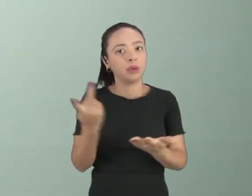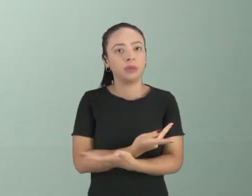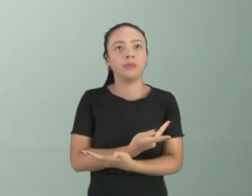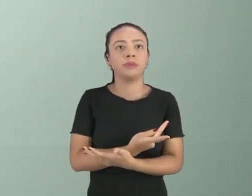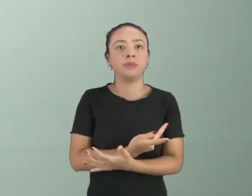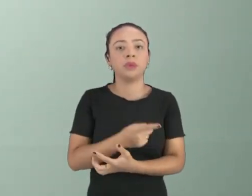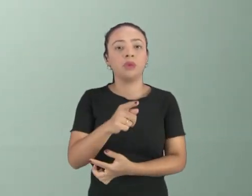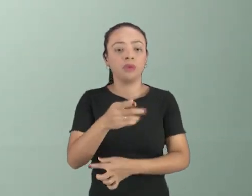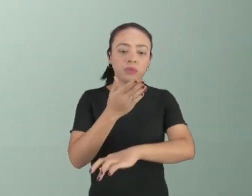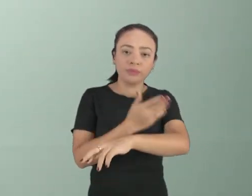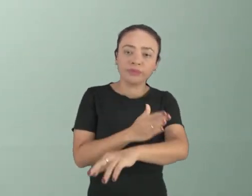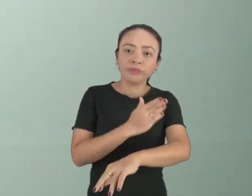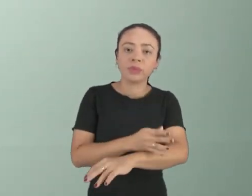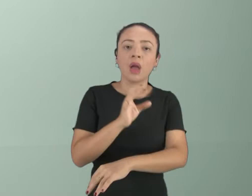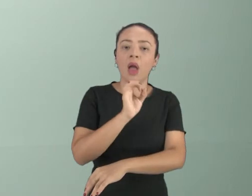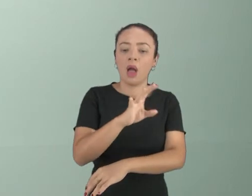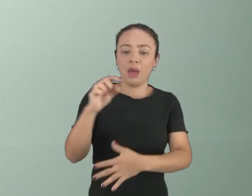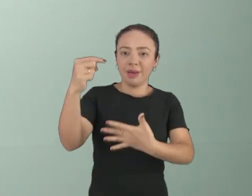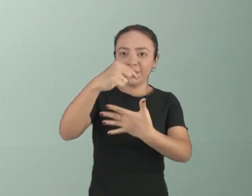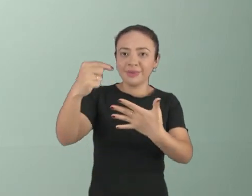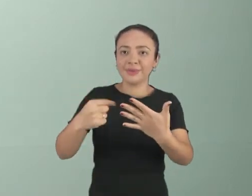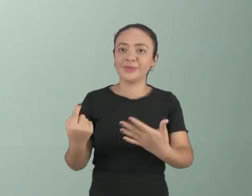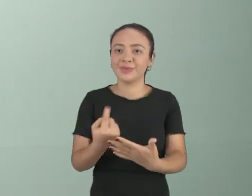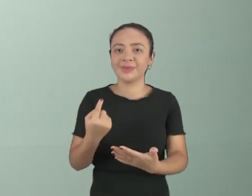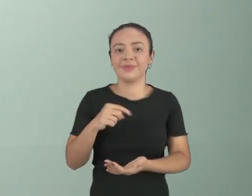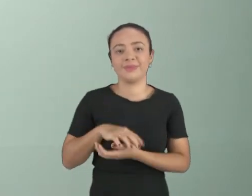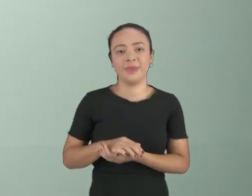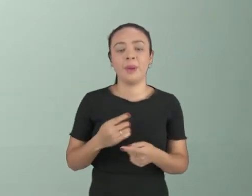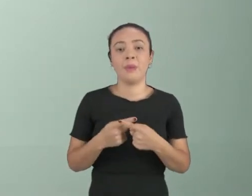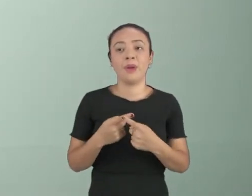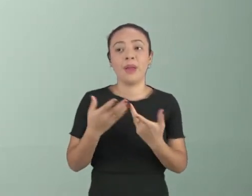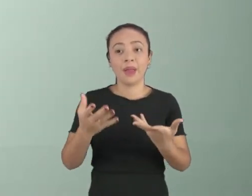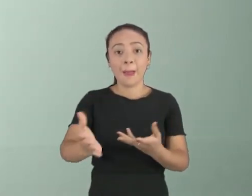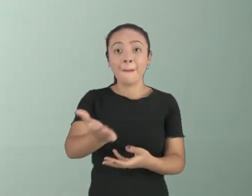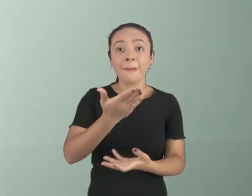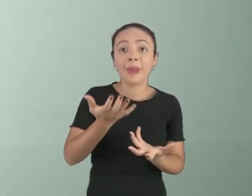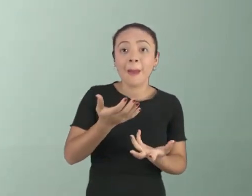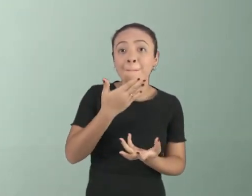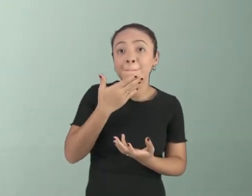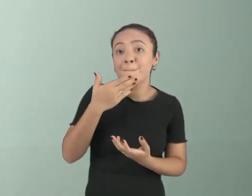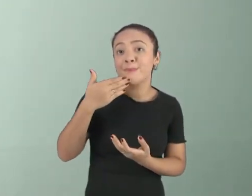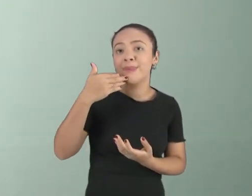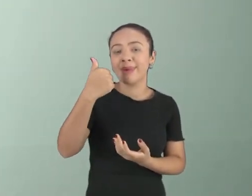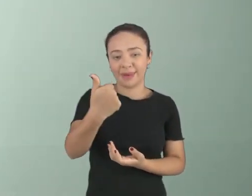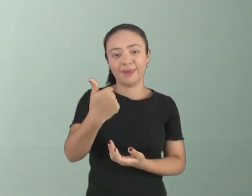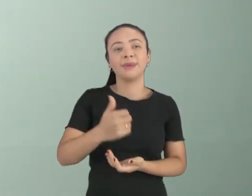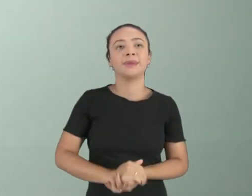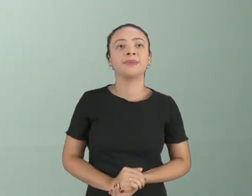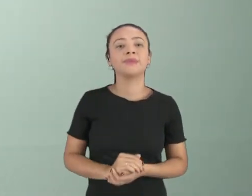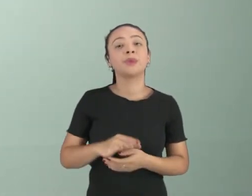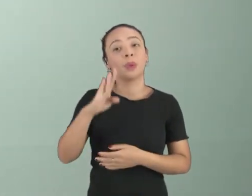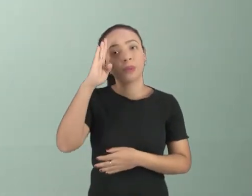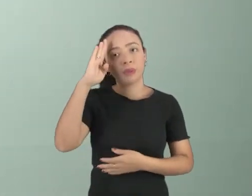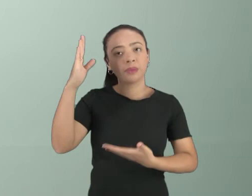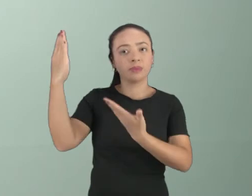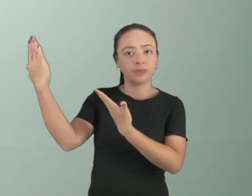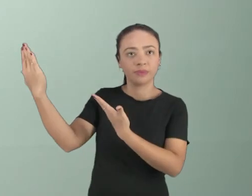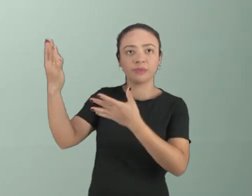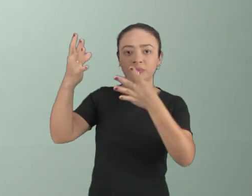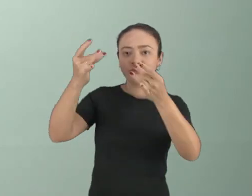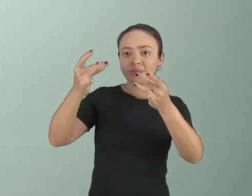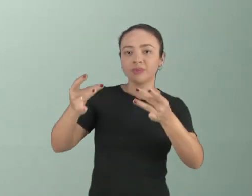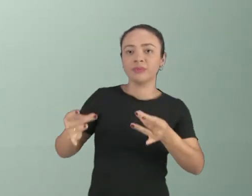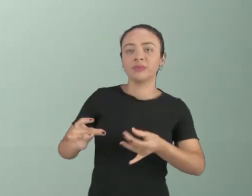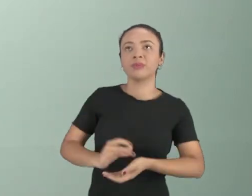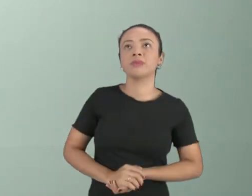os fundamentos individualmente, tá? Na intenção de aprimorá-los, tudo bem? E os fundamentos principais são esses que